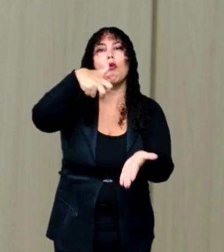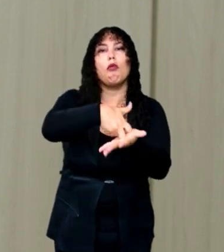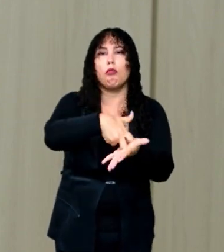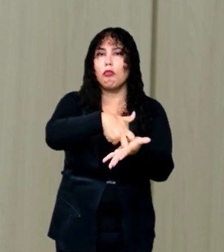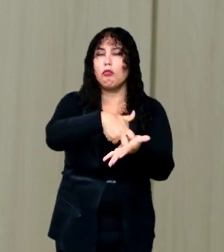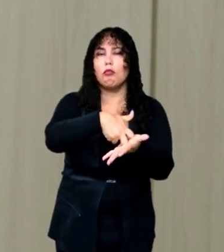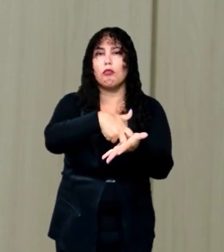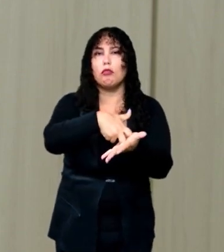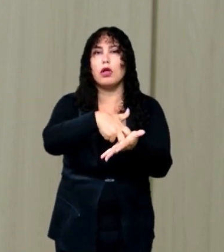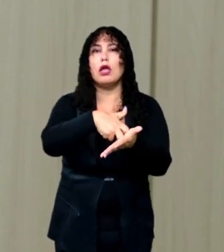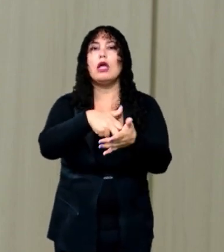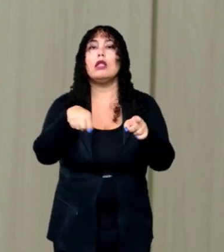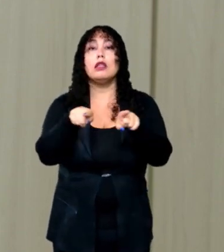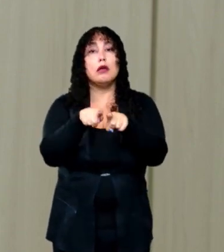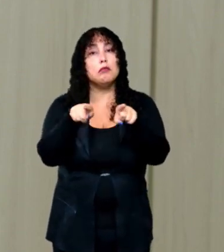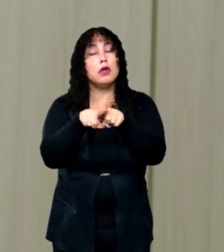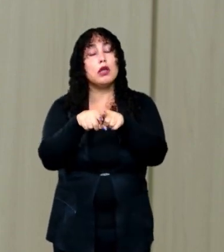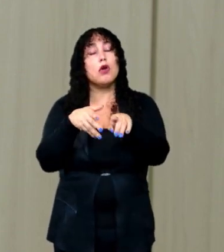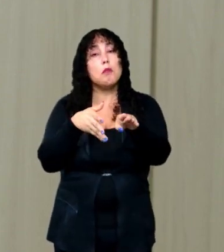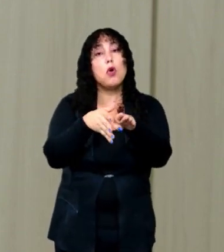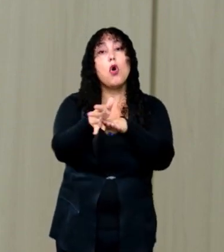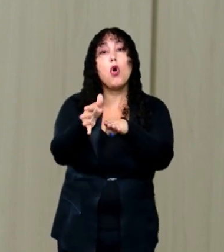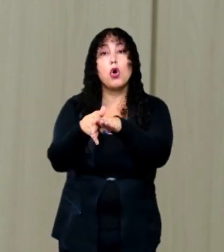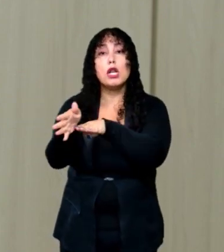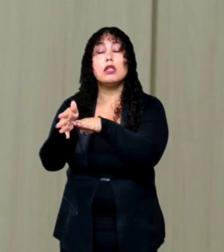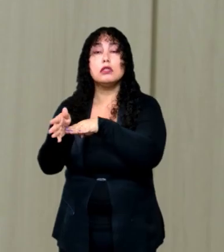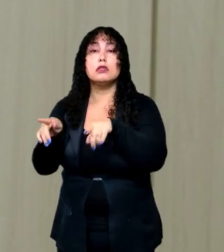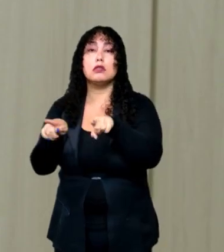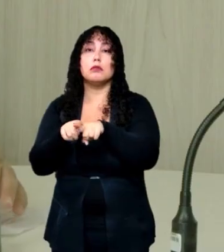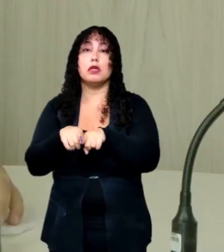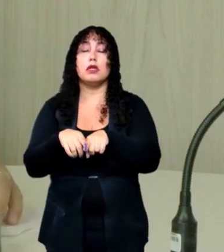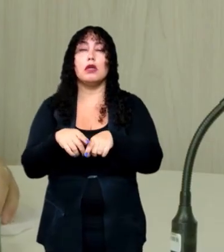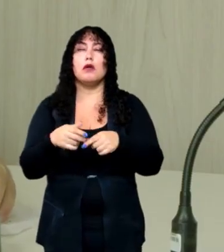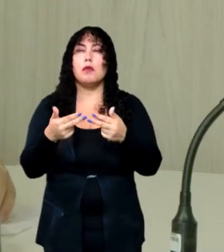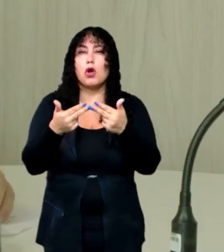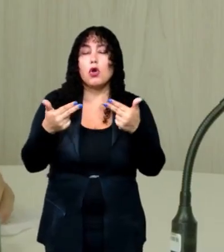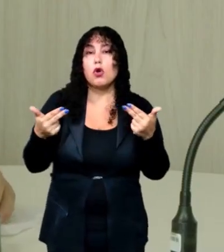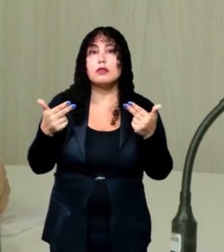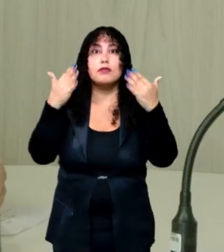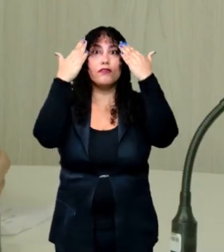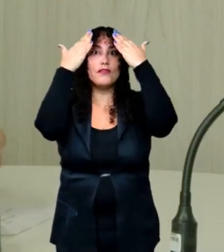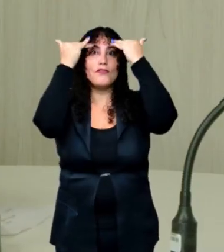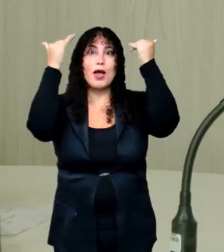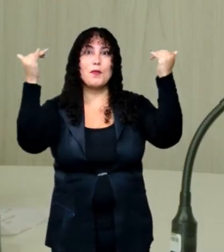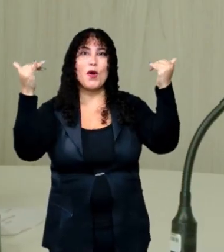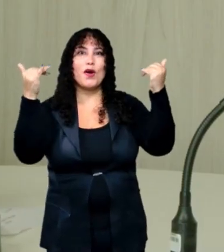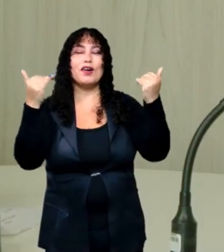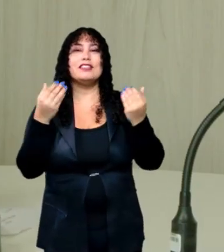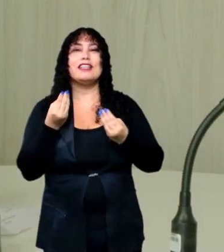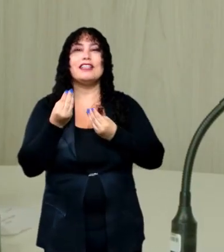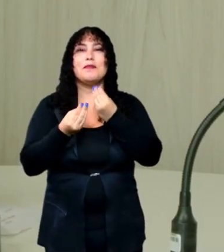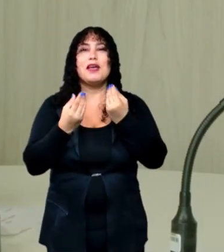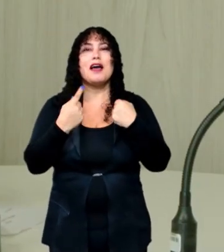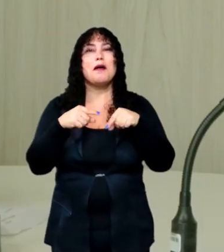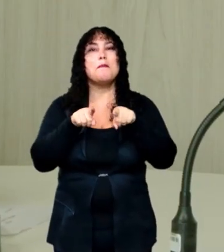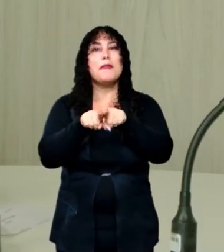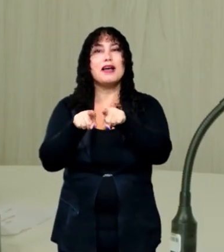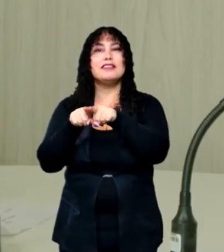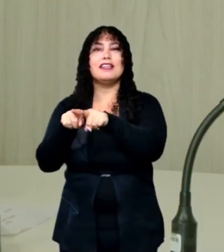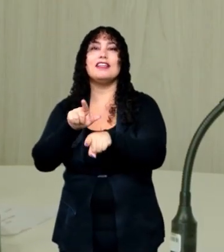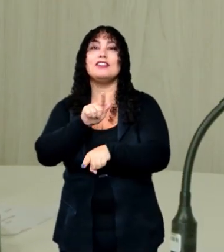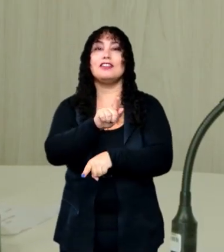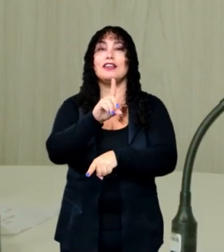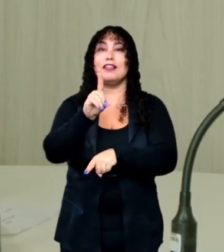estão com uma instância orientativa. De orientação. E uma coisa bem famosa ali também é a parceria com o GDF